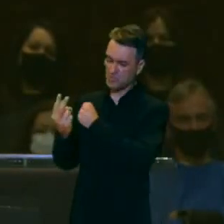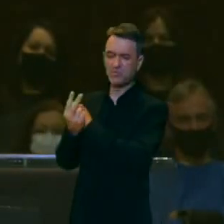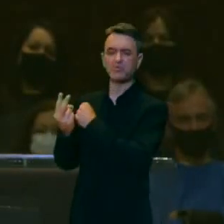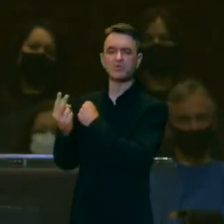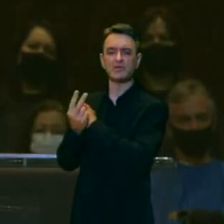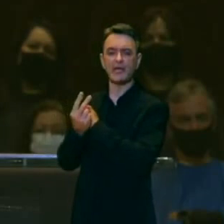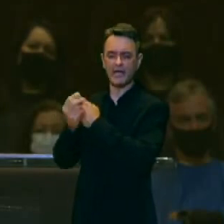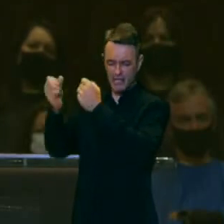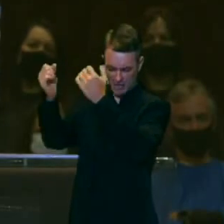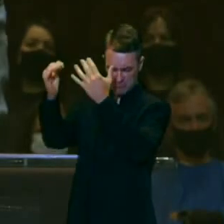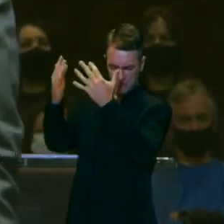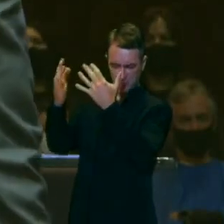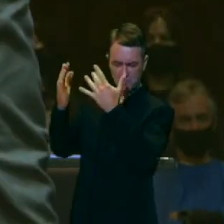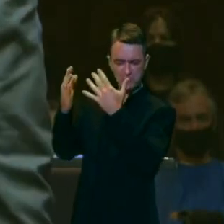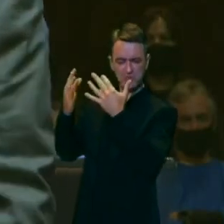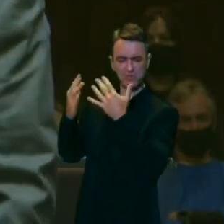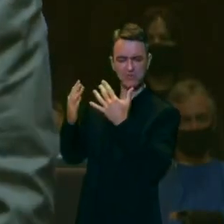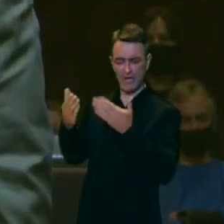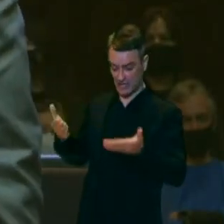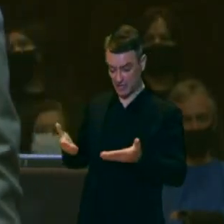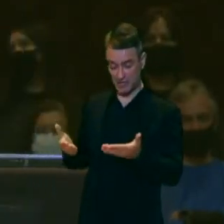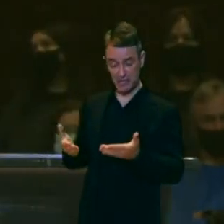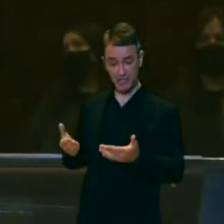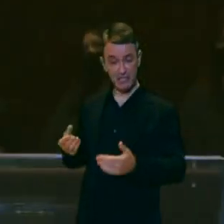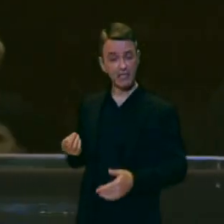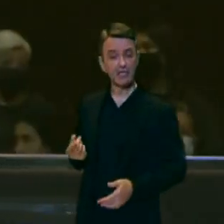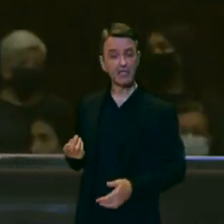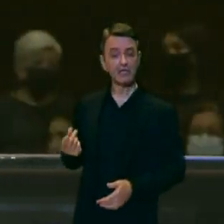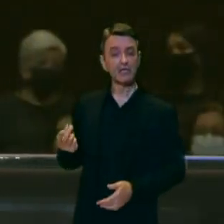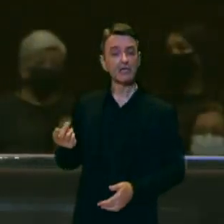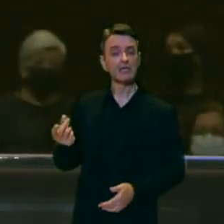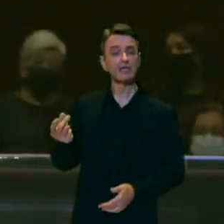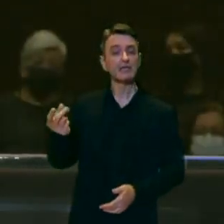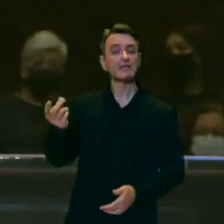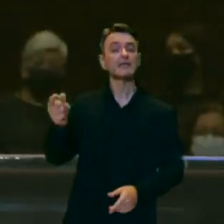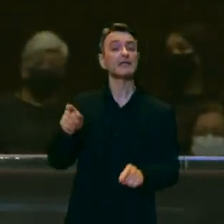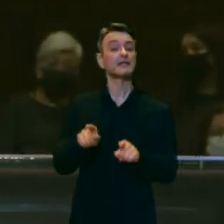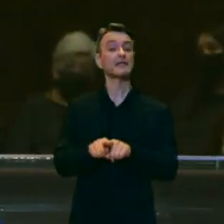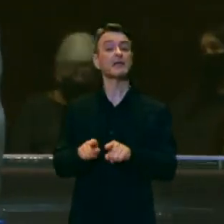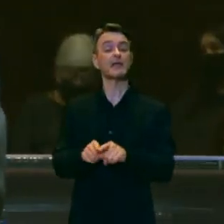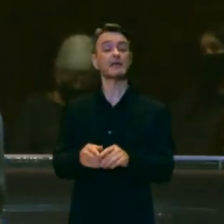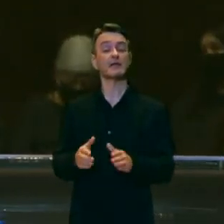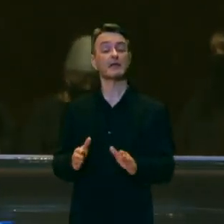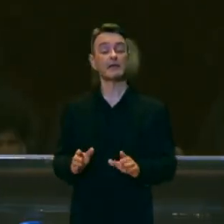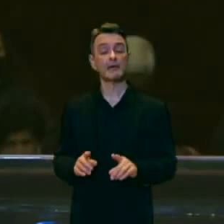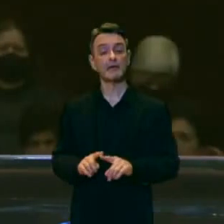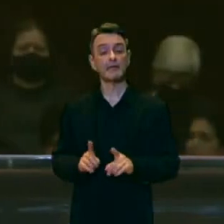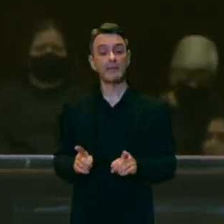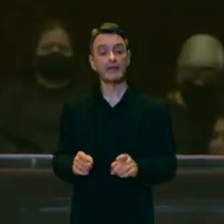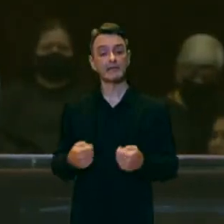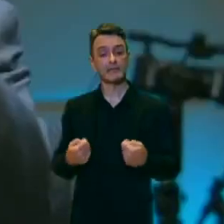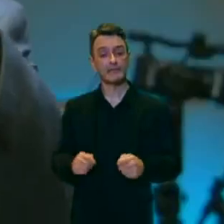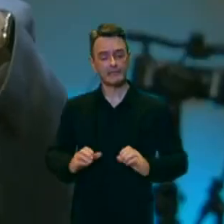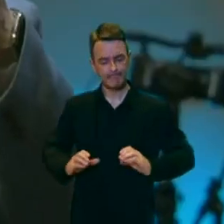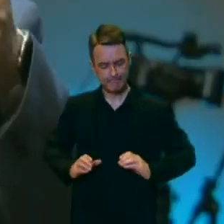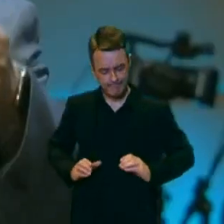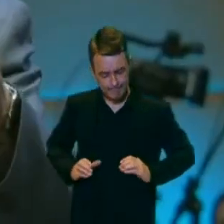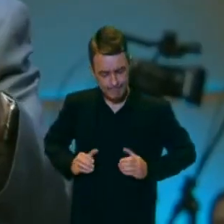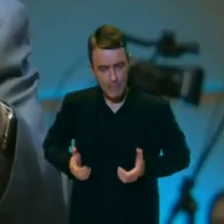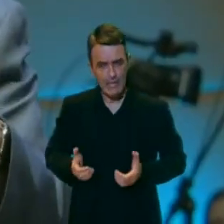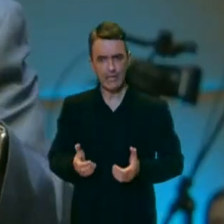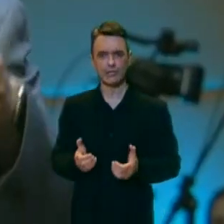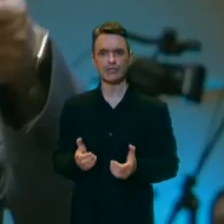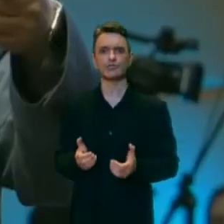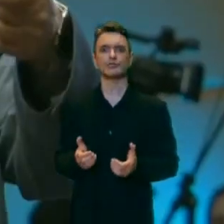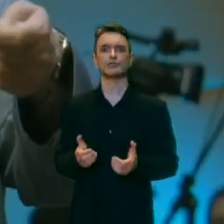abençoar aqui e para toda a eternidade. Mas é preciso ter coragem de tomar uma